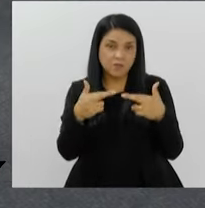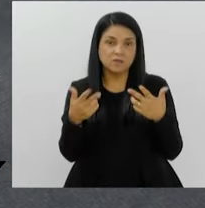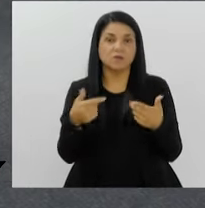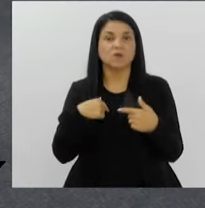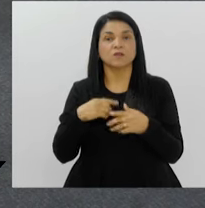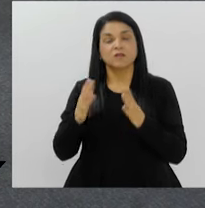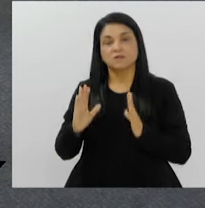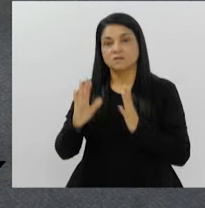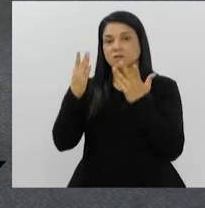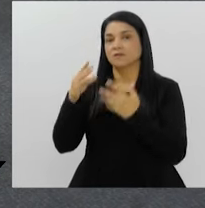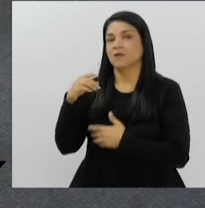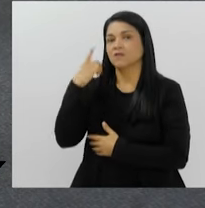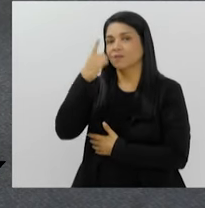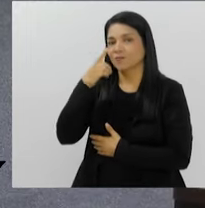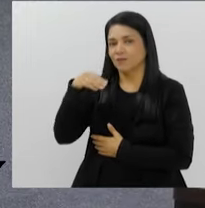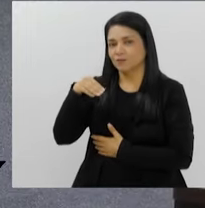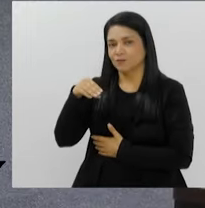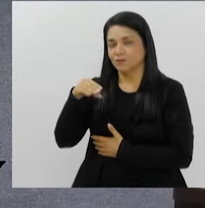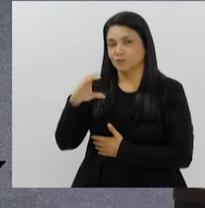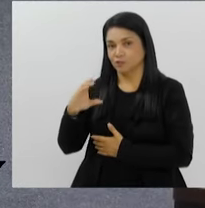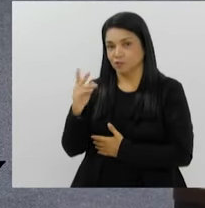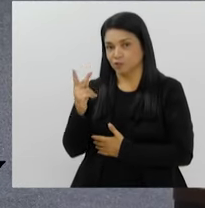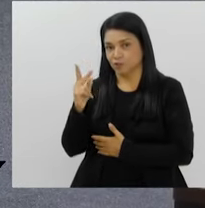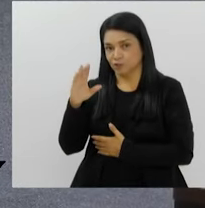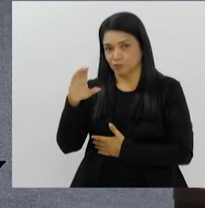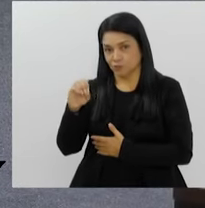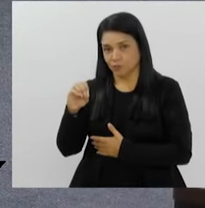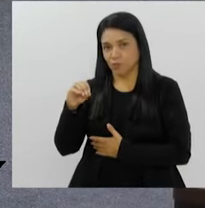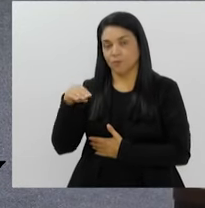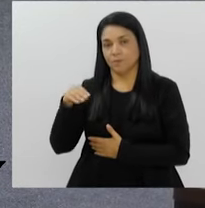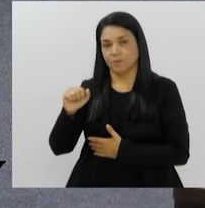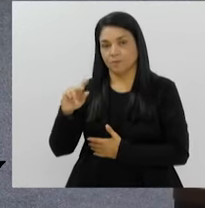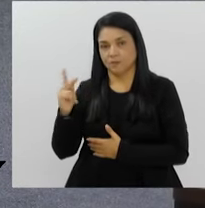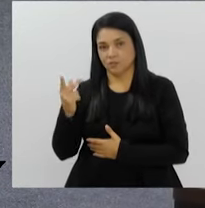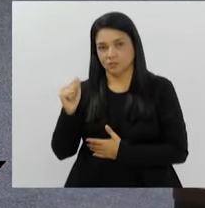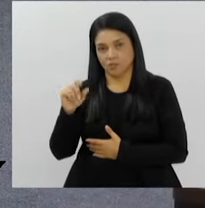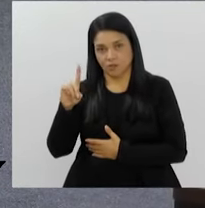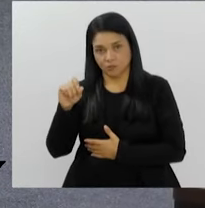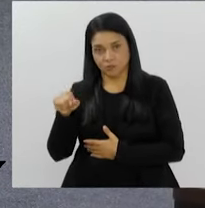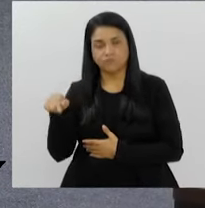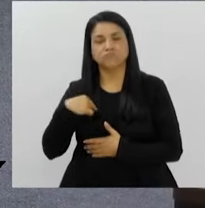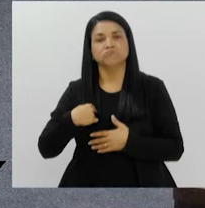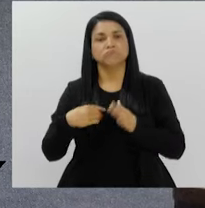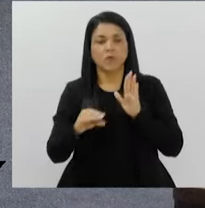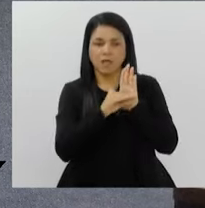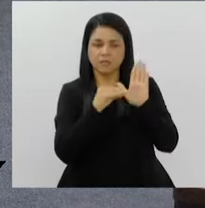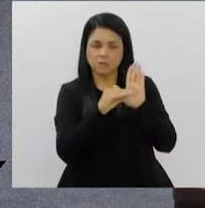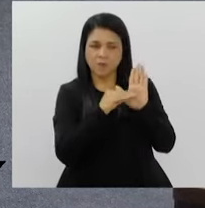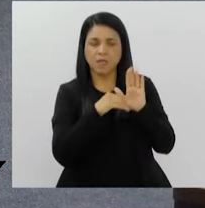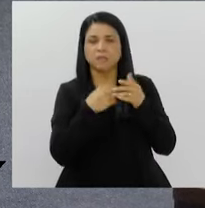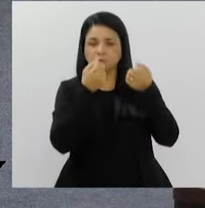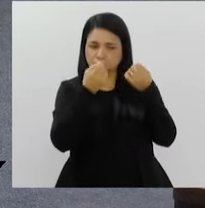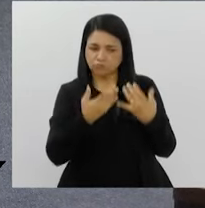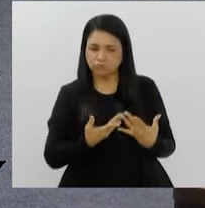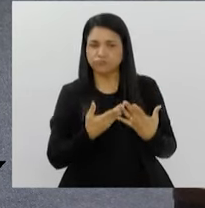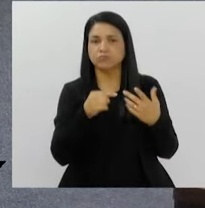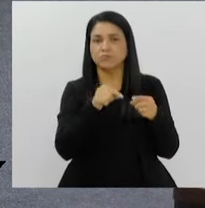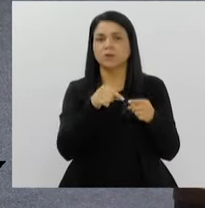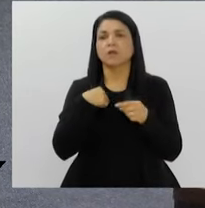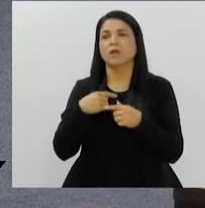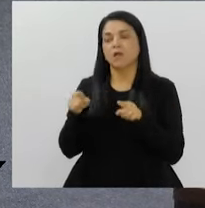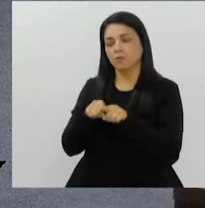Chico Machado, que é autor das emendas, que mostrou as suas razões, eu também mostrei as minhas. A gente chegou a um ponto de